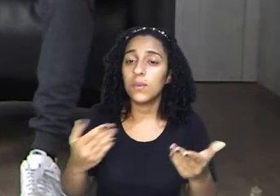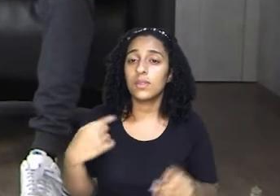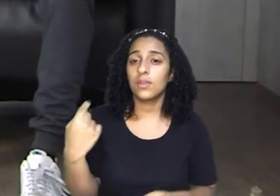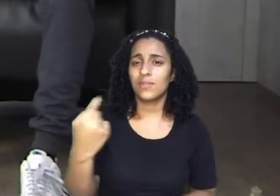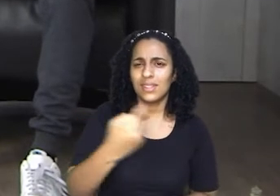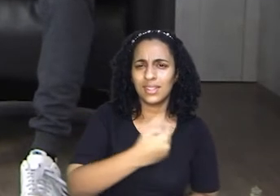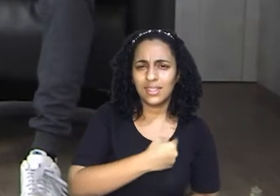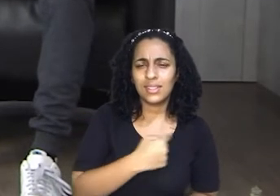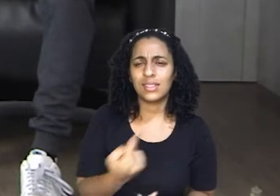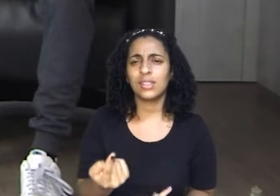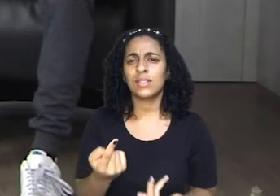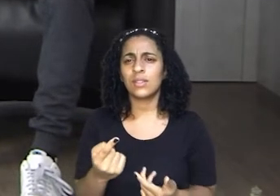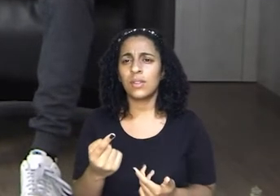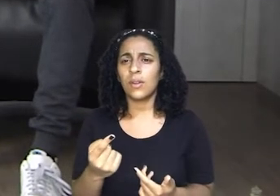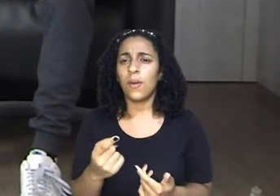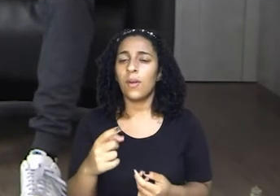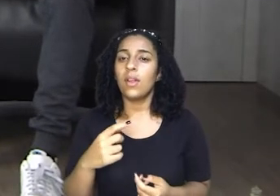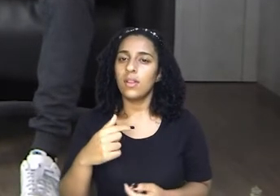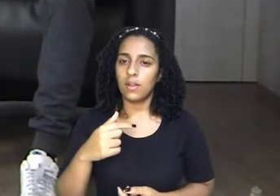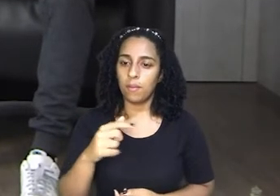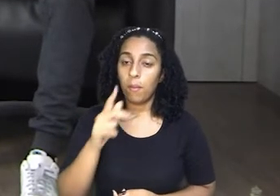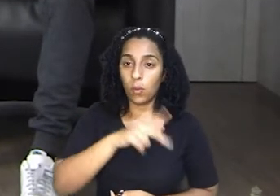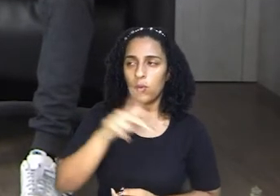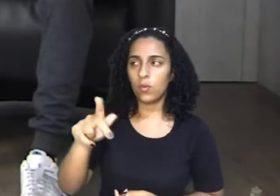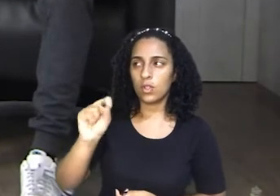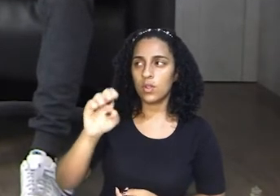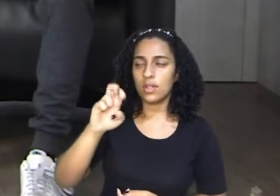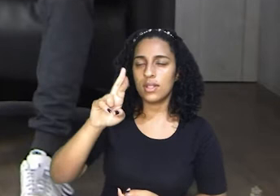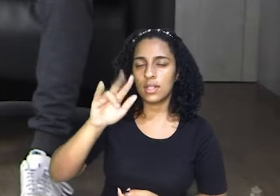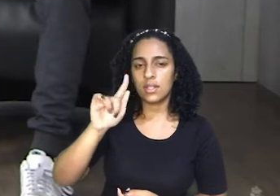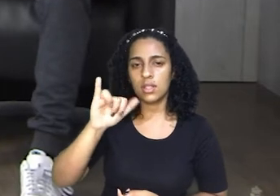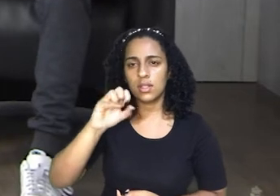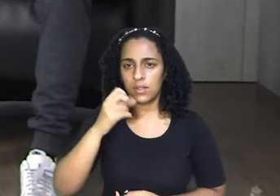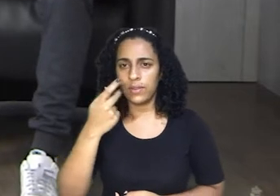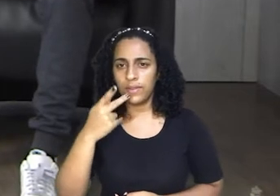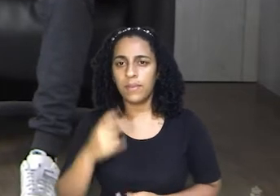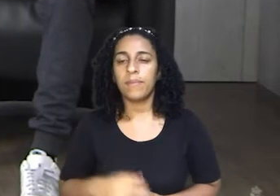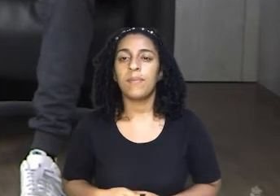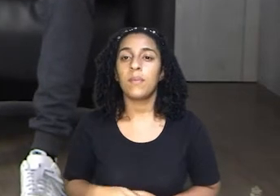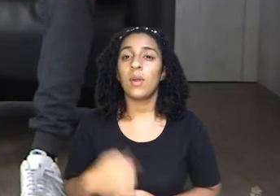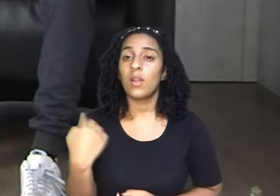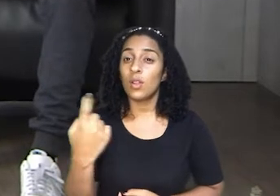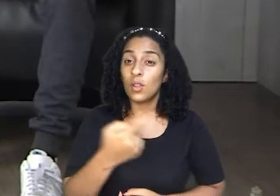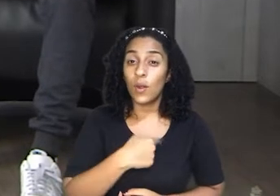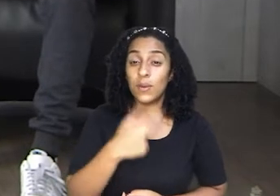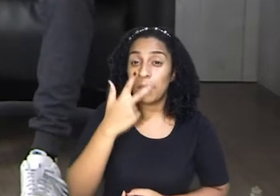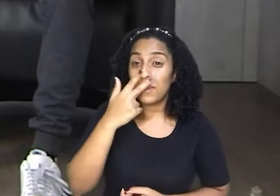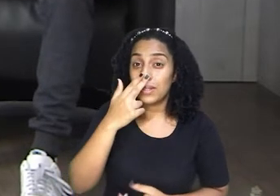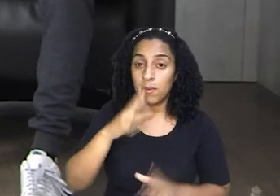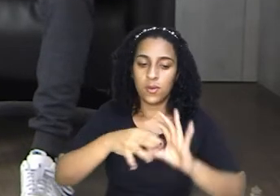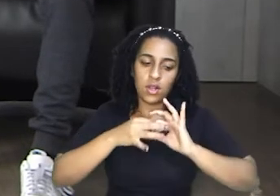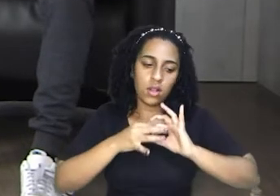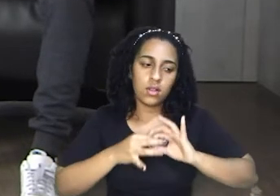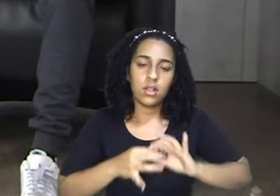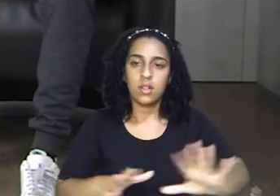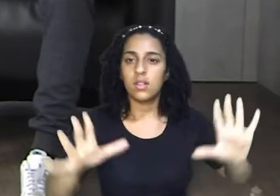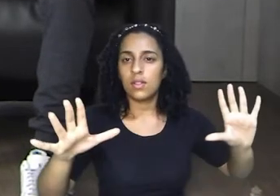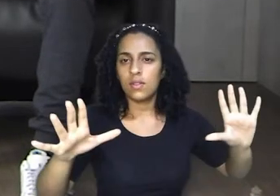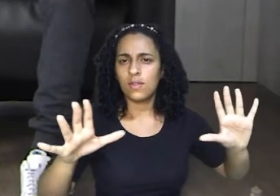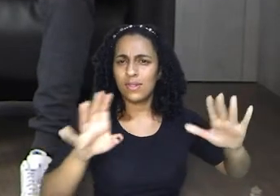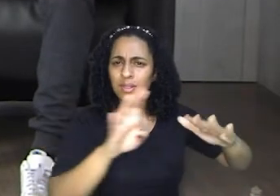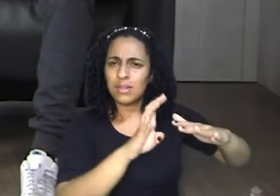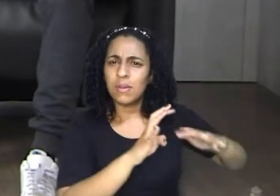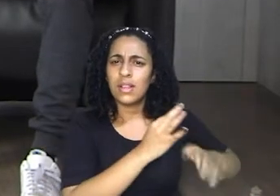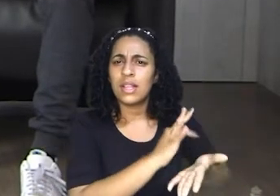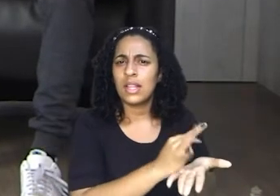gente fica tão como professor Sérgio disse né a gente fica aí estão à mercê né